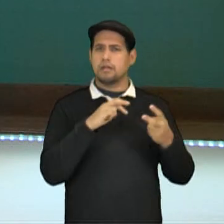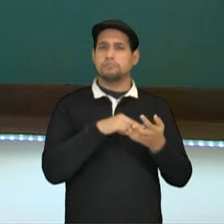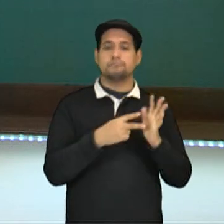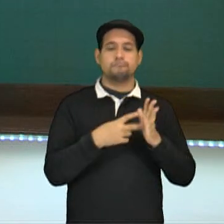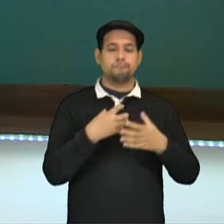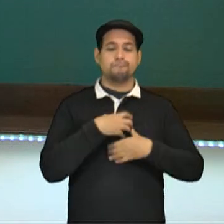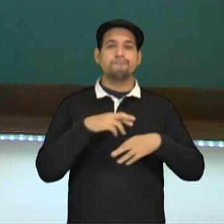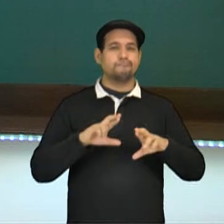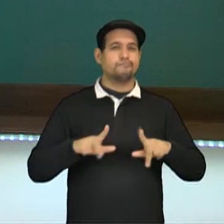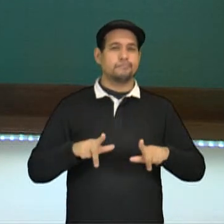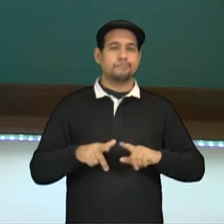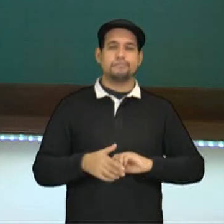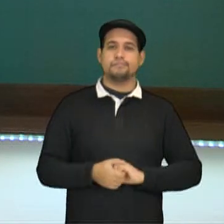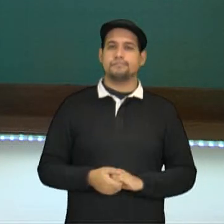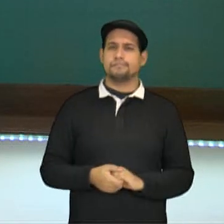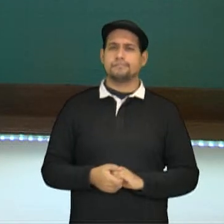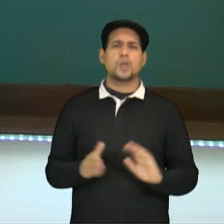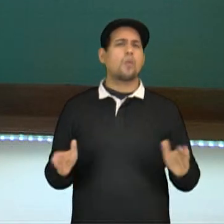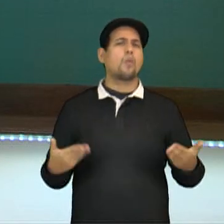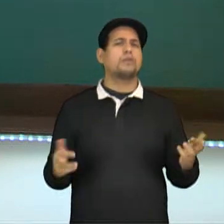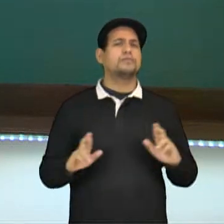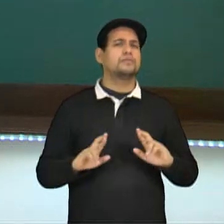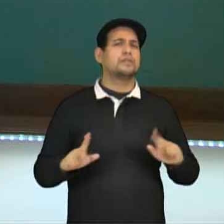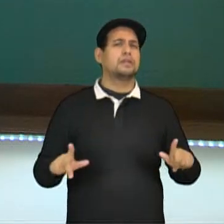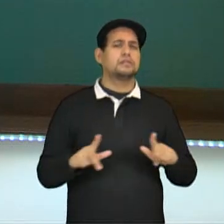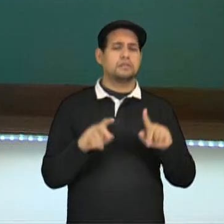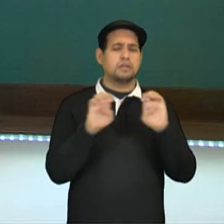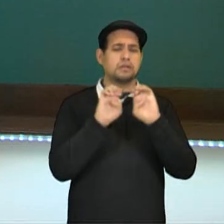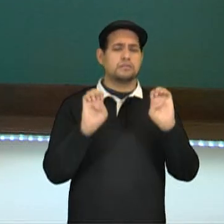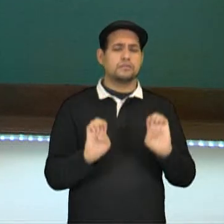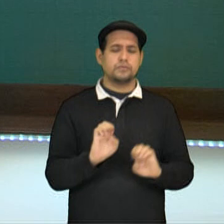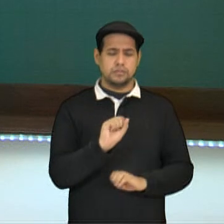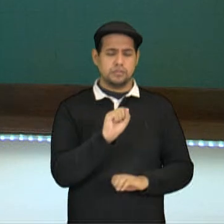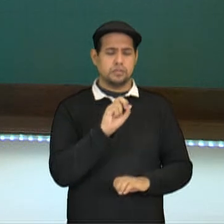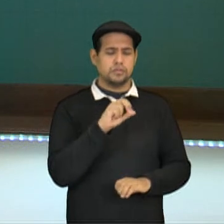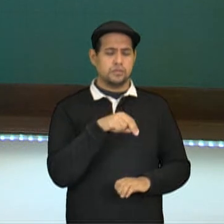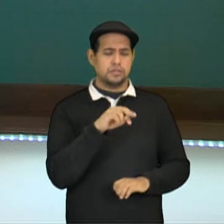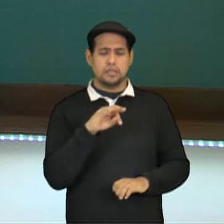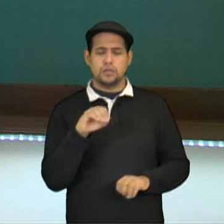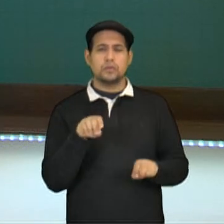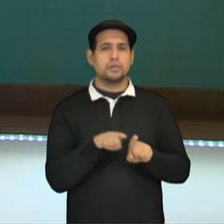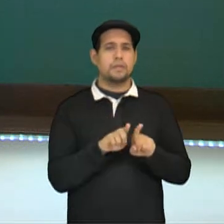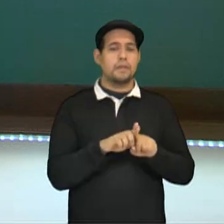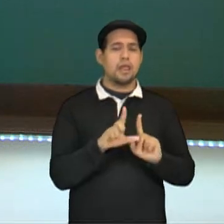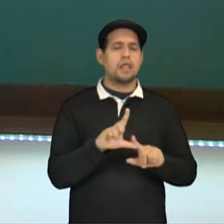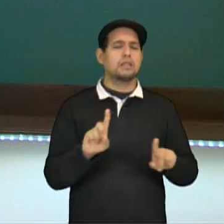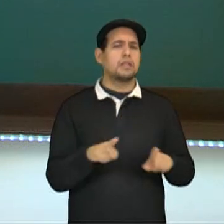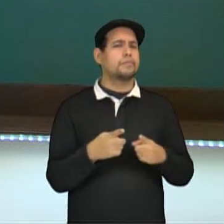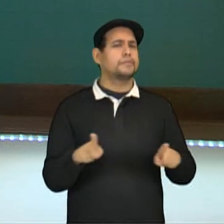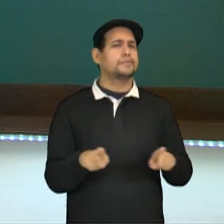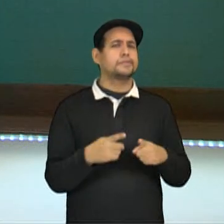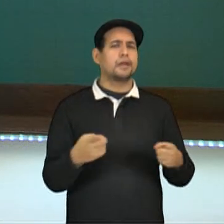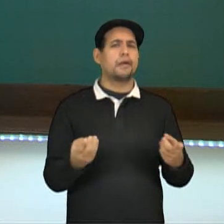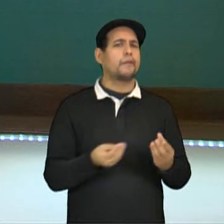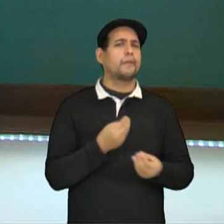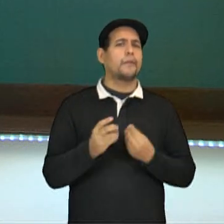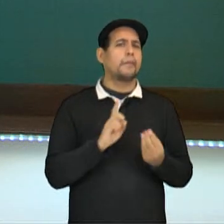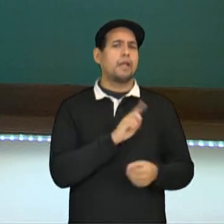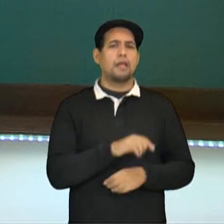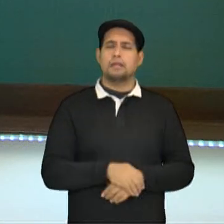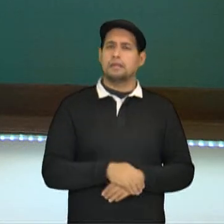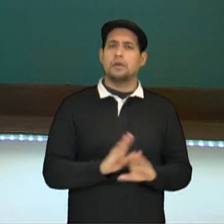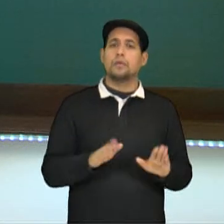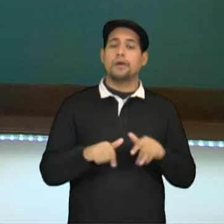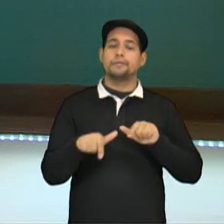de formas diferentes. Qual é a diferença na estrutura do soneto e na letra da música? Qual